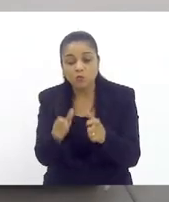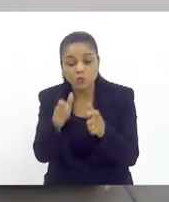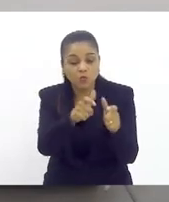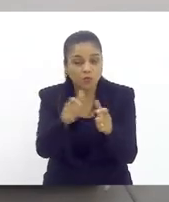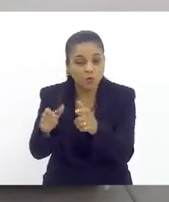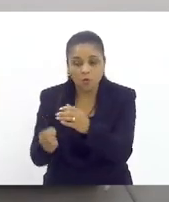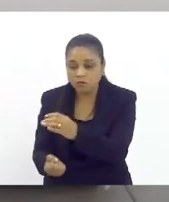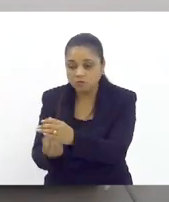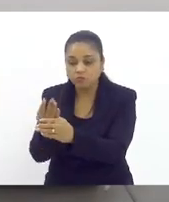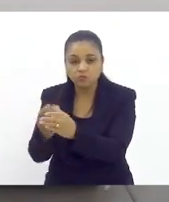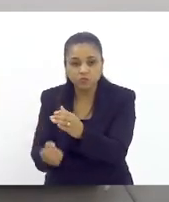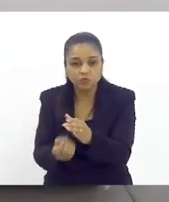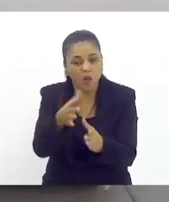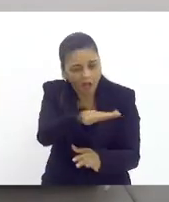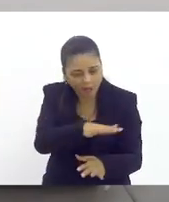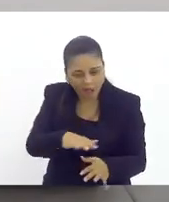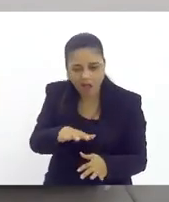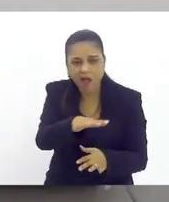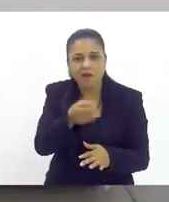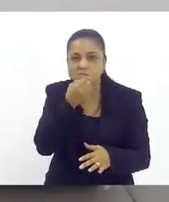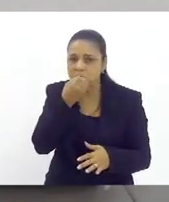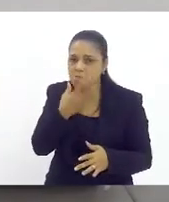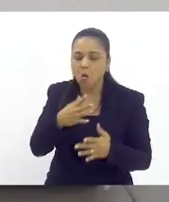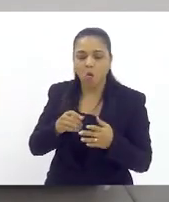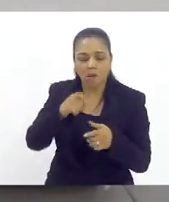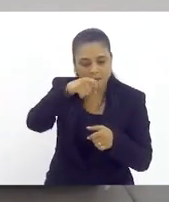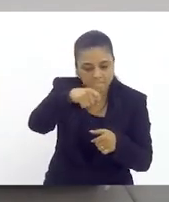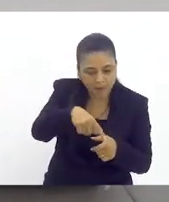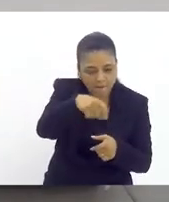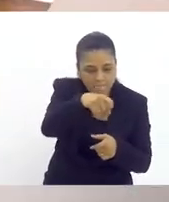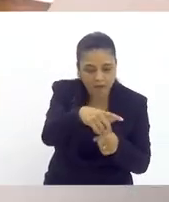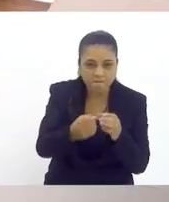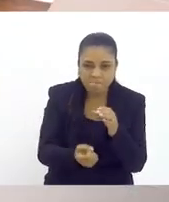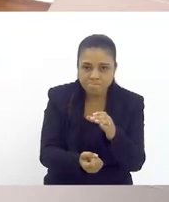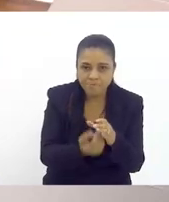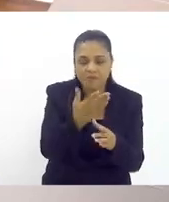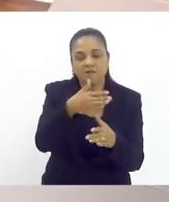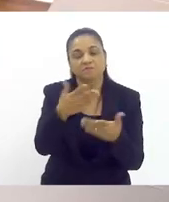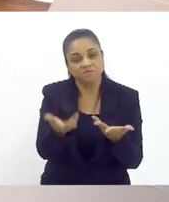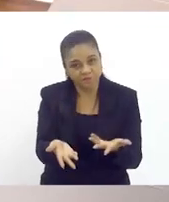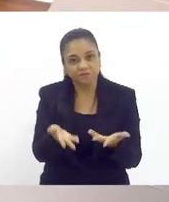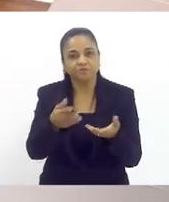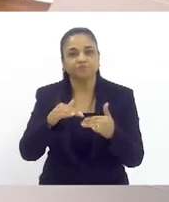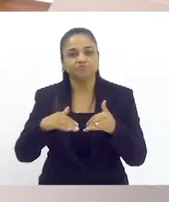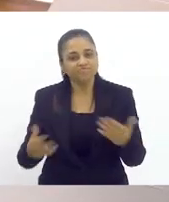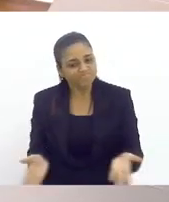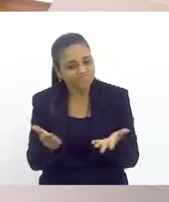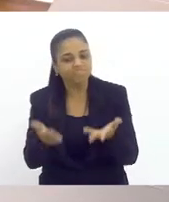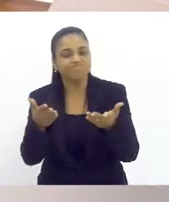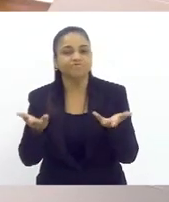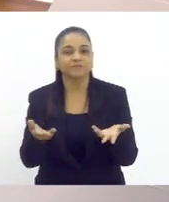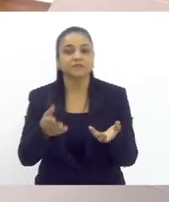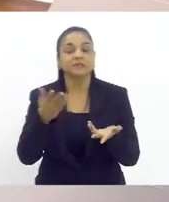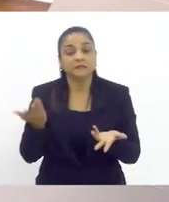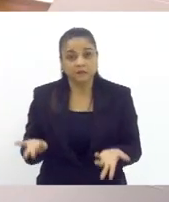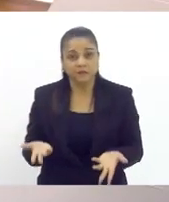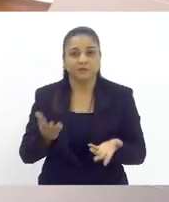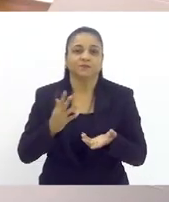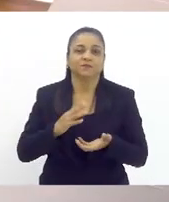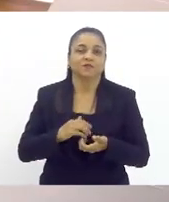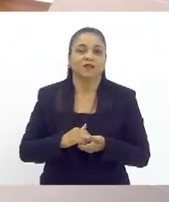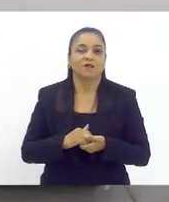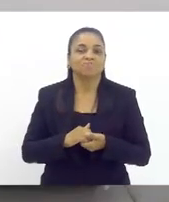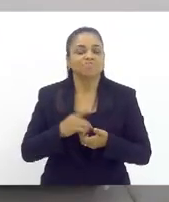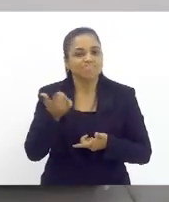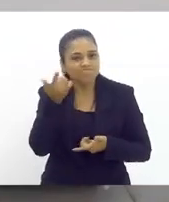corredores onde é que tem áreas boas para o plantio etc ET C A questão é que a gente